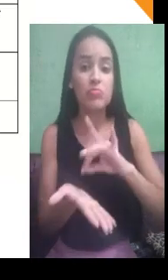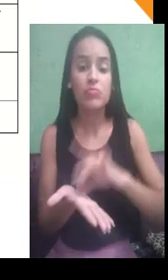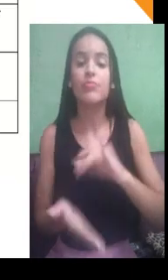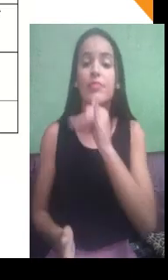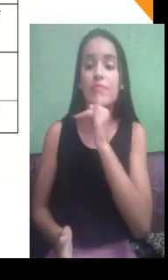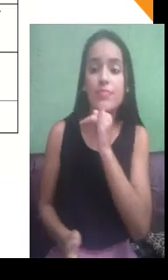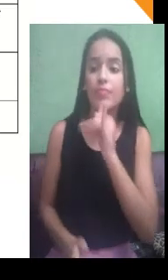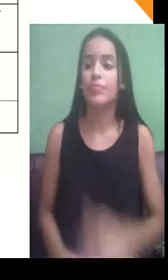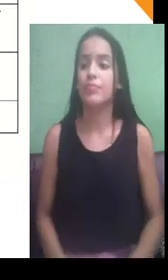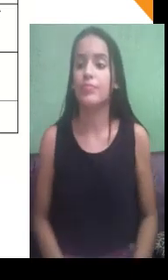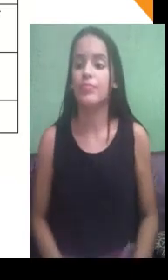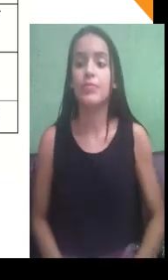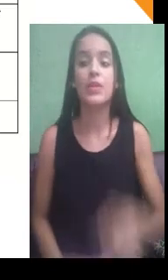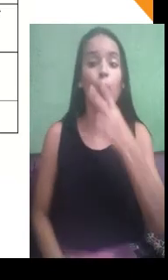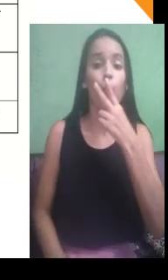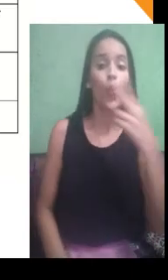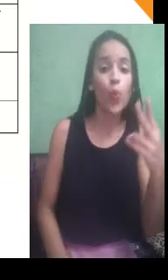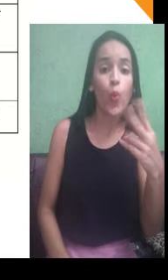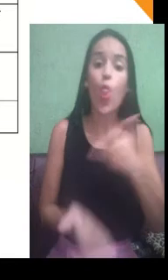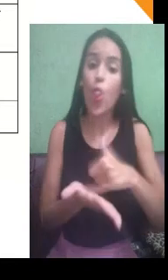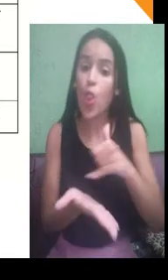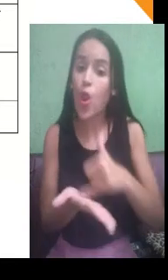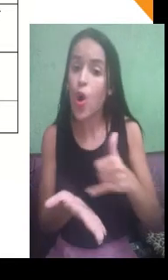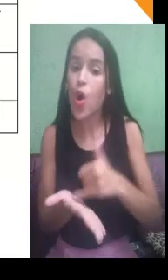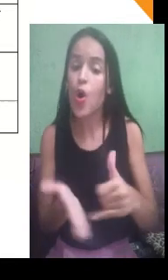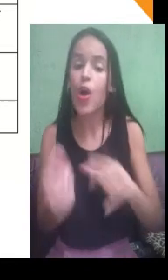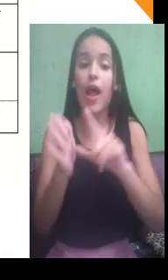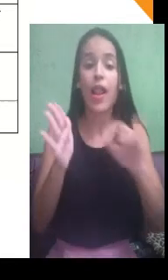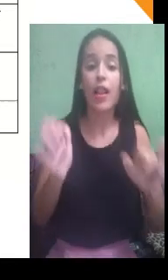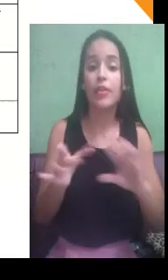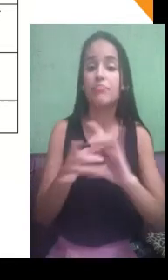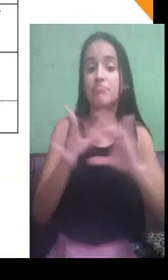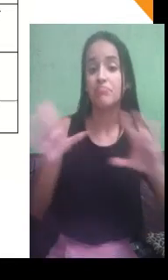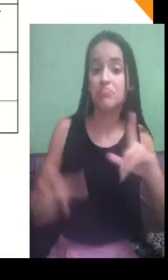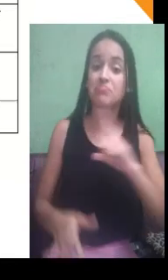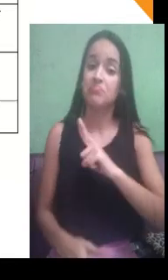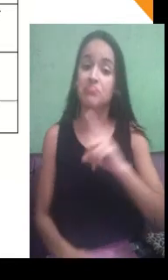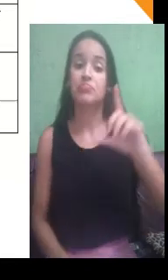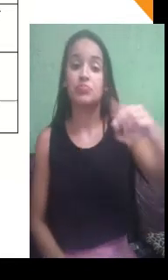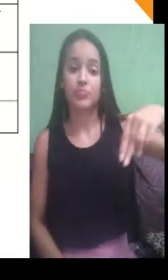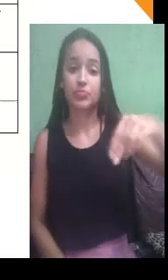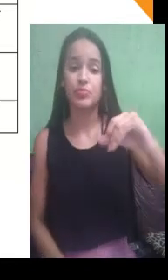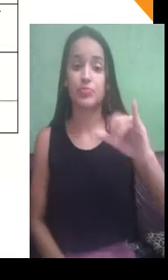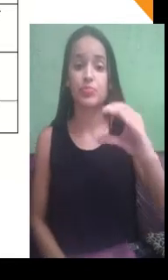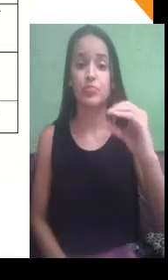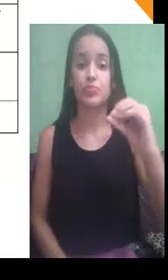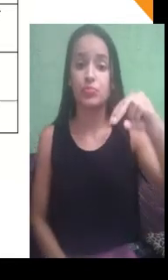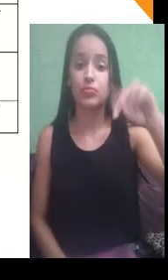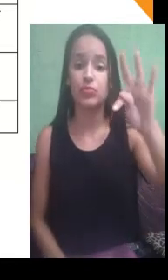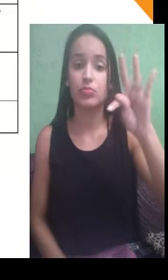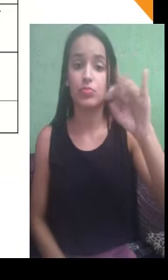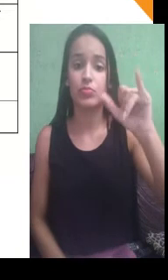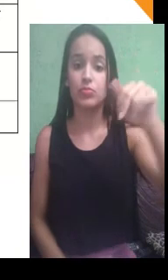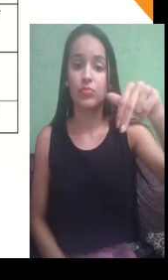grande e tem três quartos. Ele vai caracterizar esse apartamento. No caso aqui, é um apartamento.